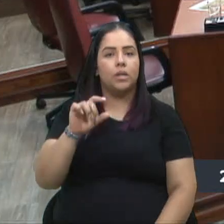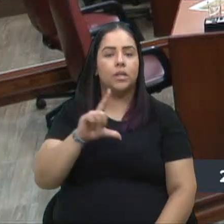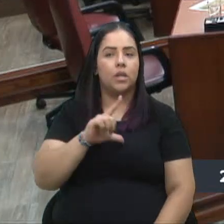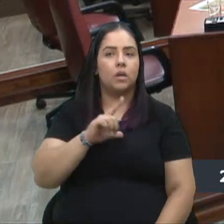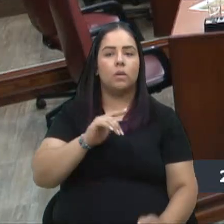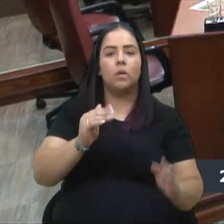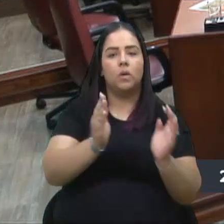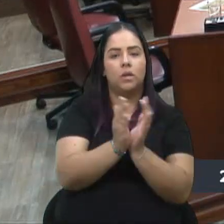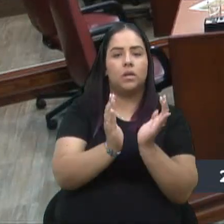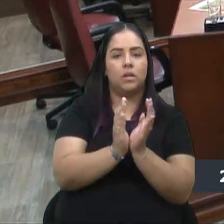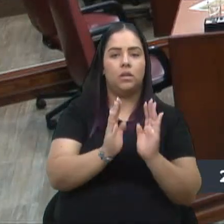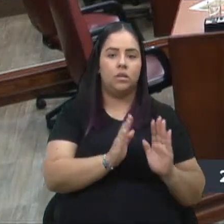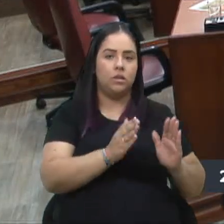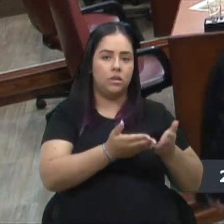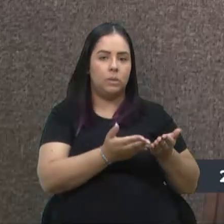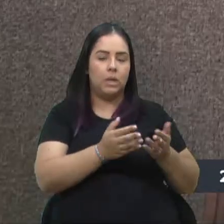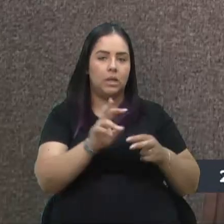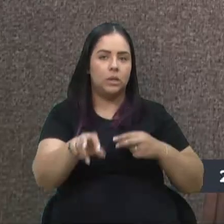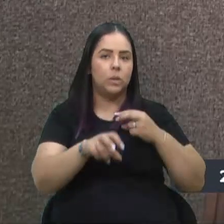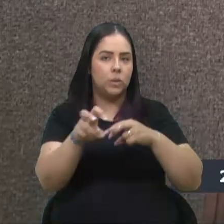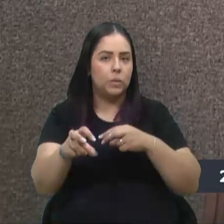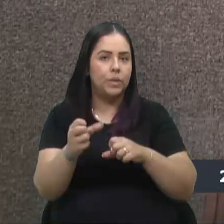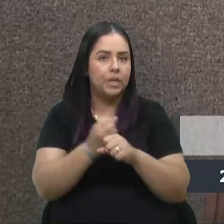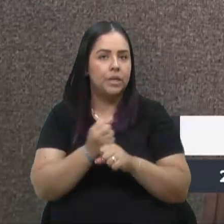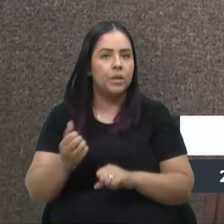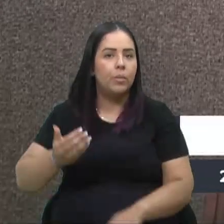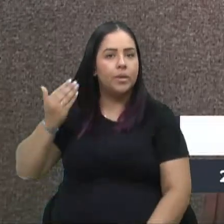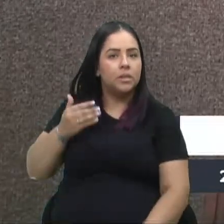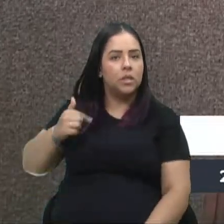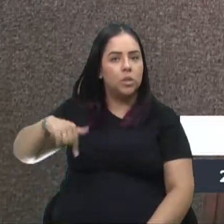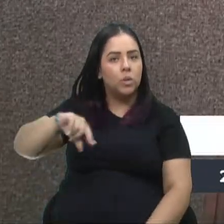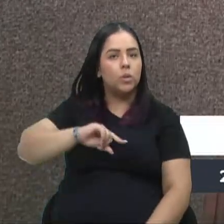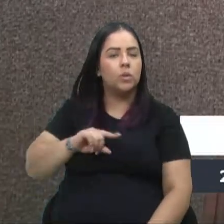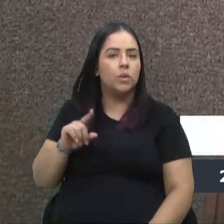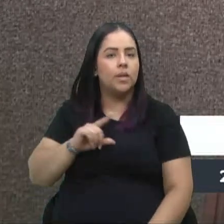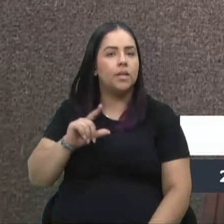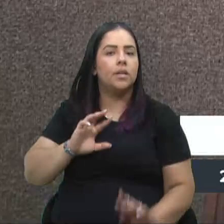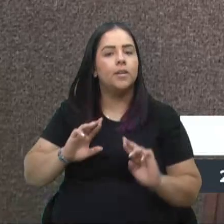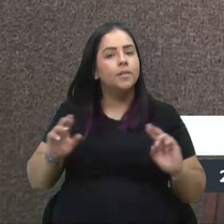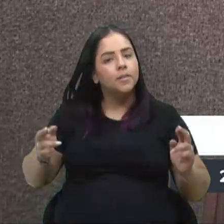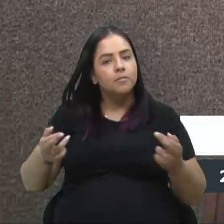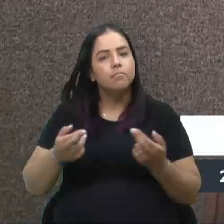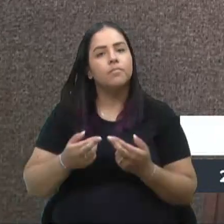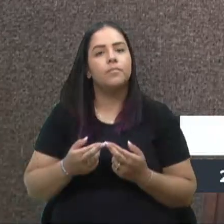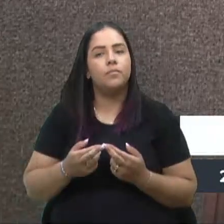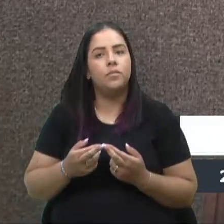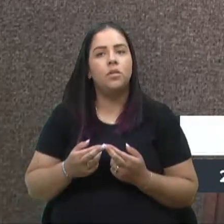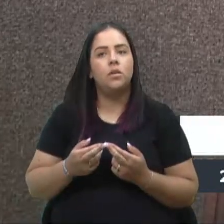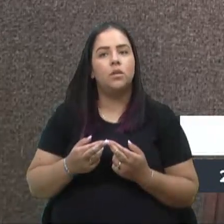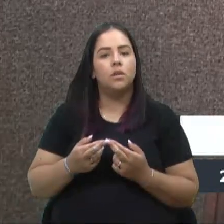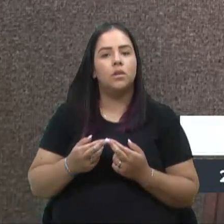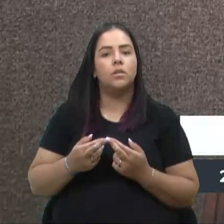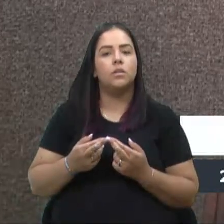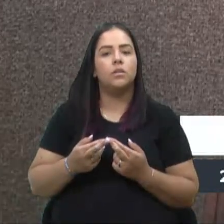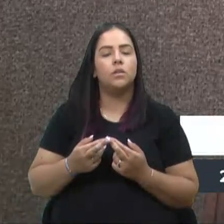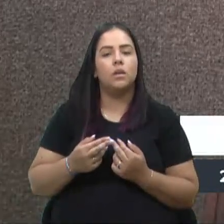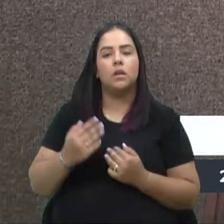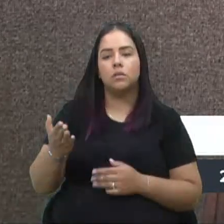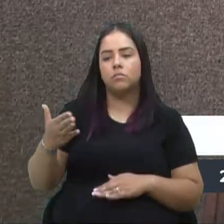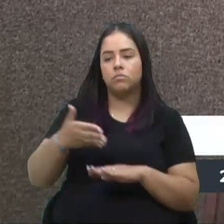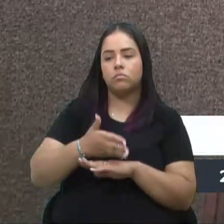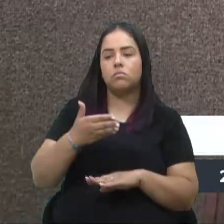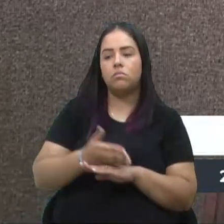Comissão da Agricultura que no ano passado nós fizemos aí uma reunião pública aonde participou